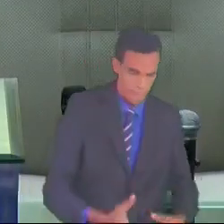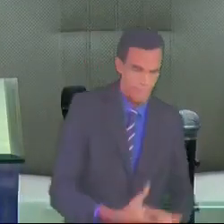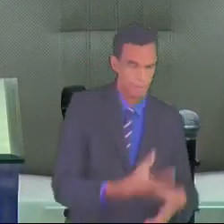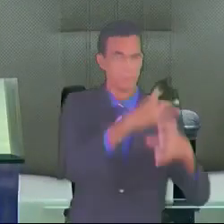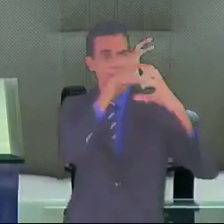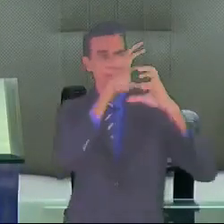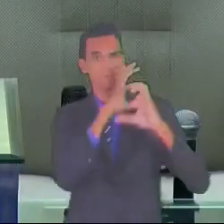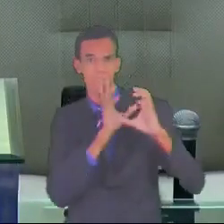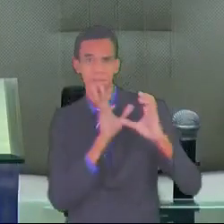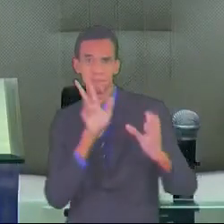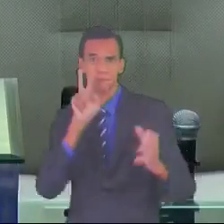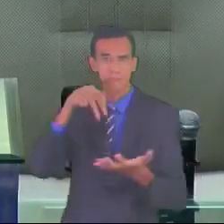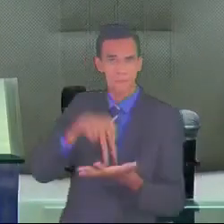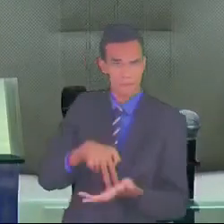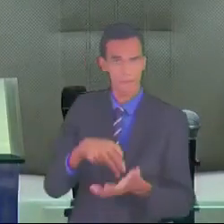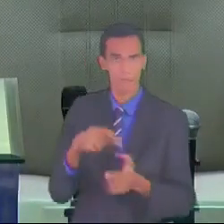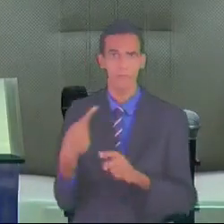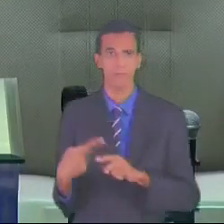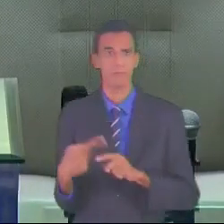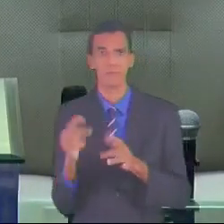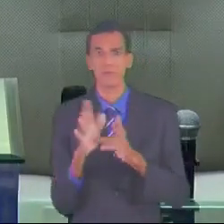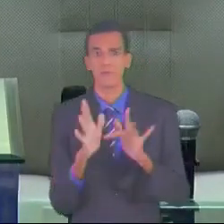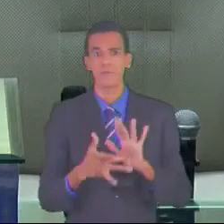está falando contigo.